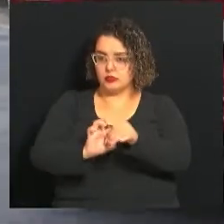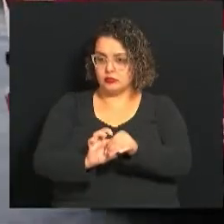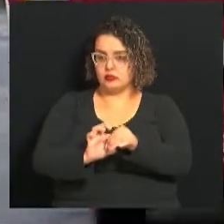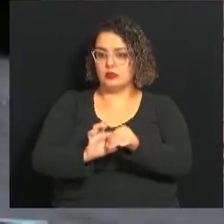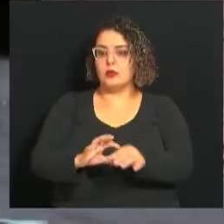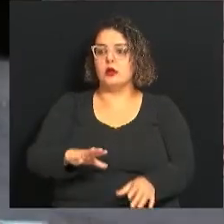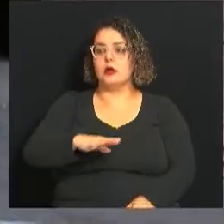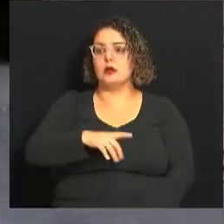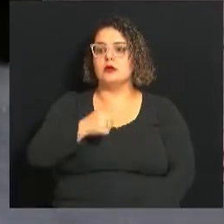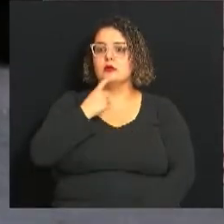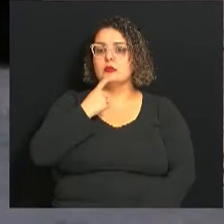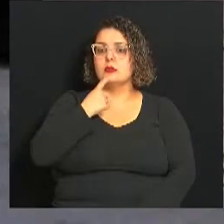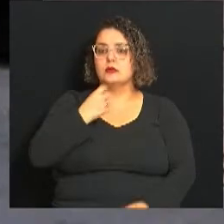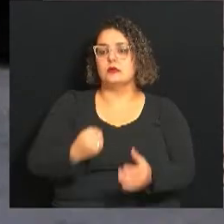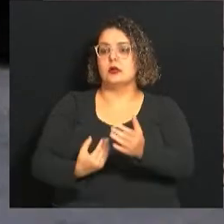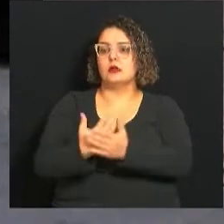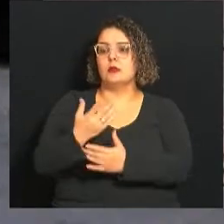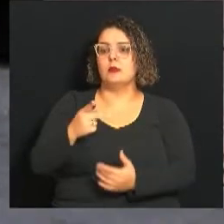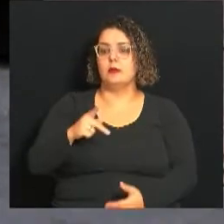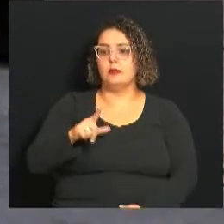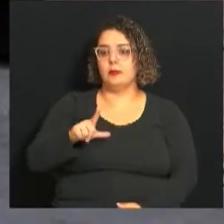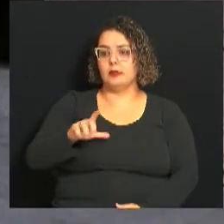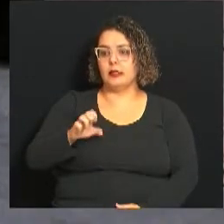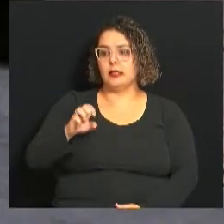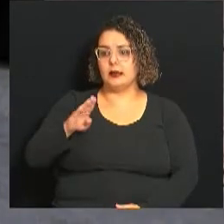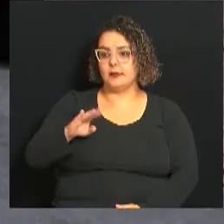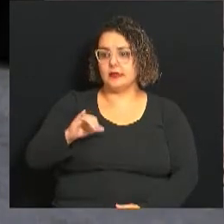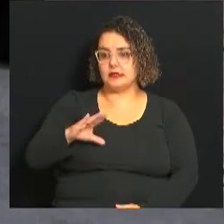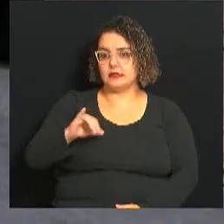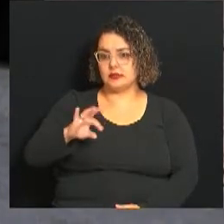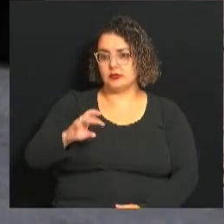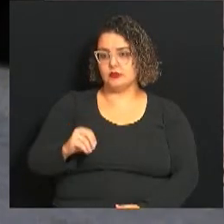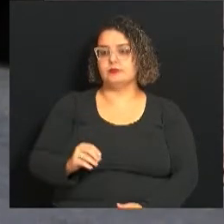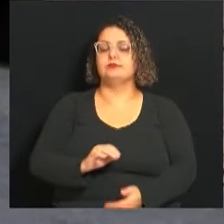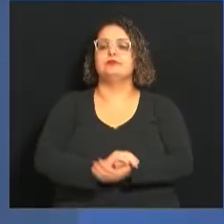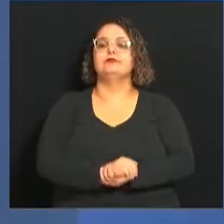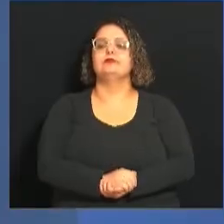em 2015 e fica a 14 quilômetros do centro.